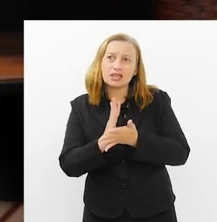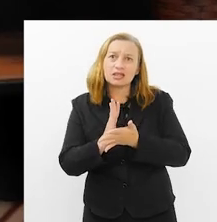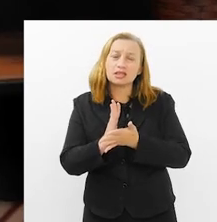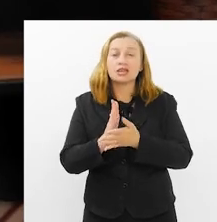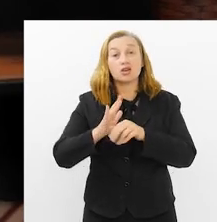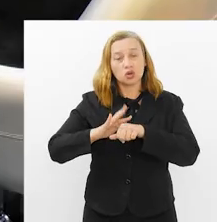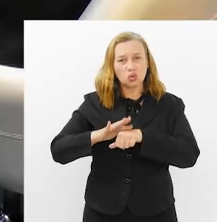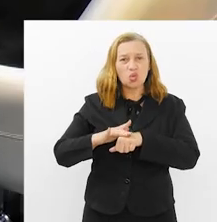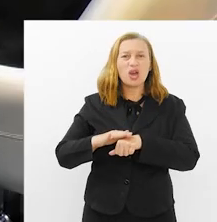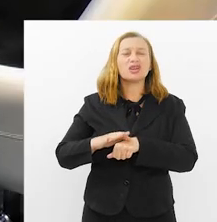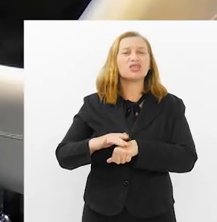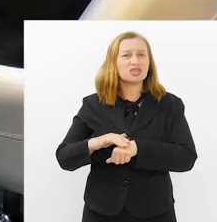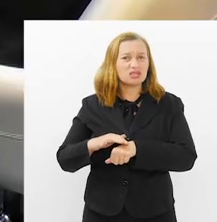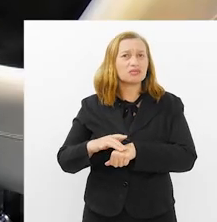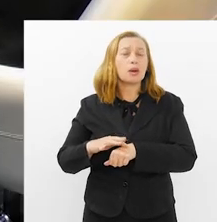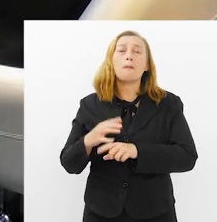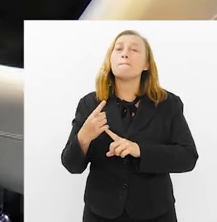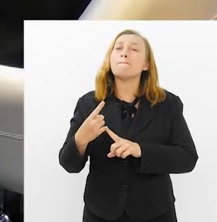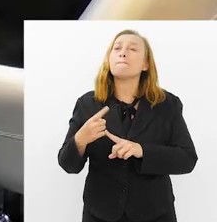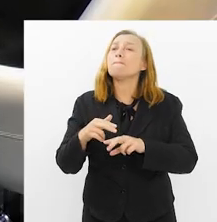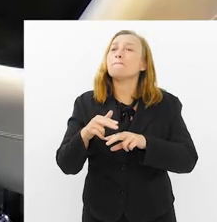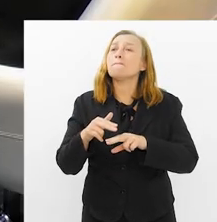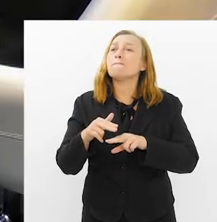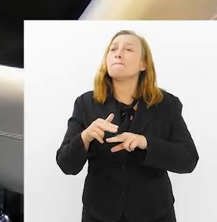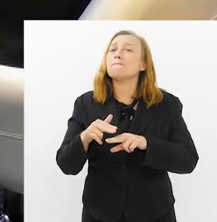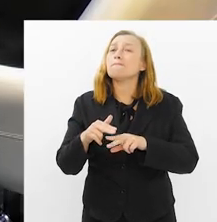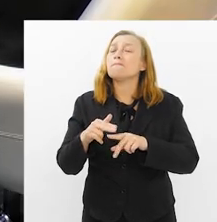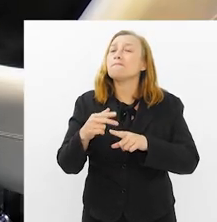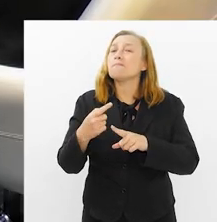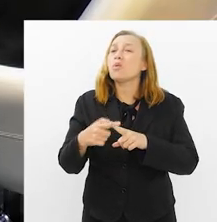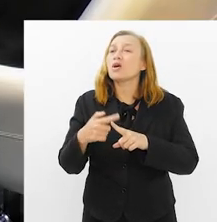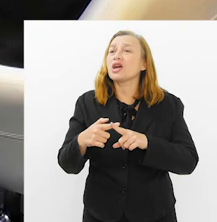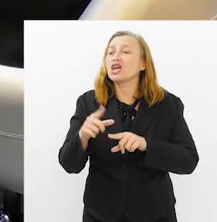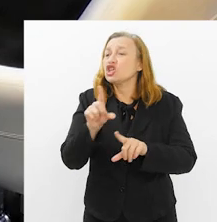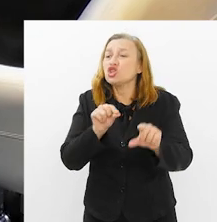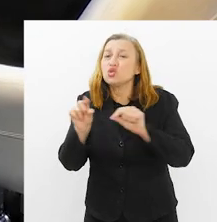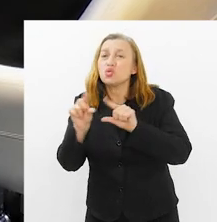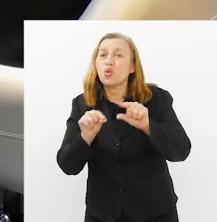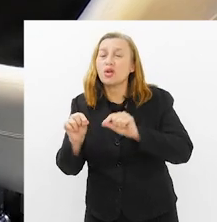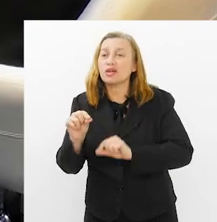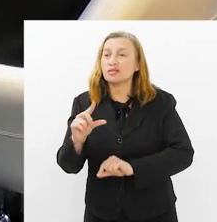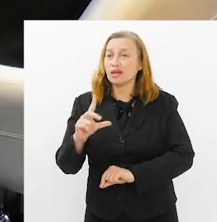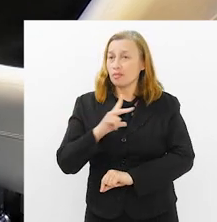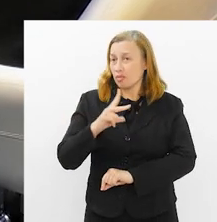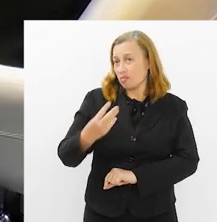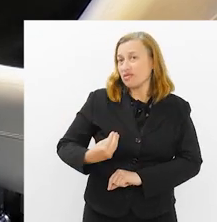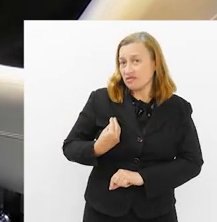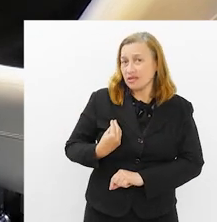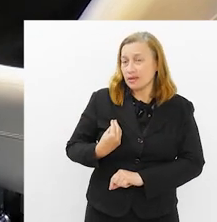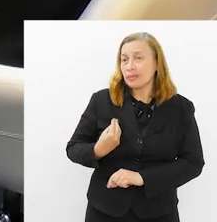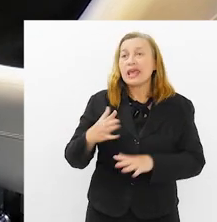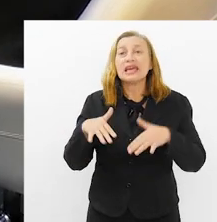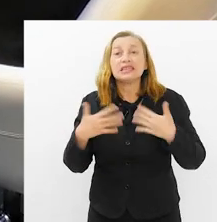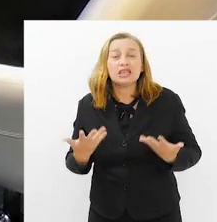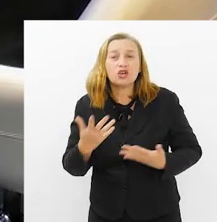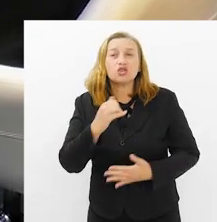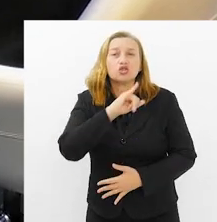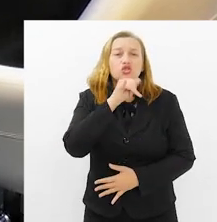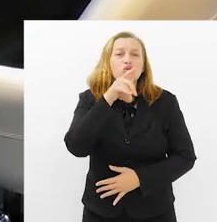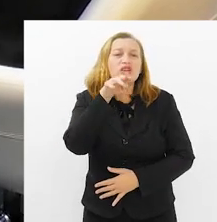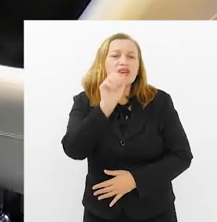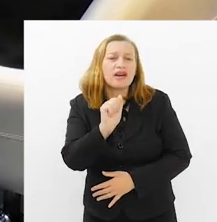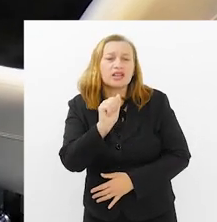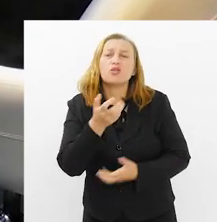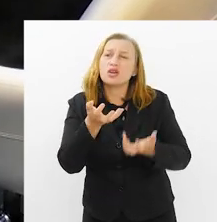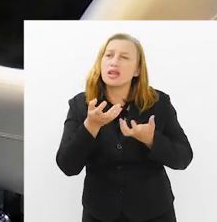gente até adoece por decisões que da nossa própria vida. Então, Juliana, eu